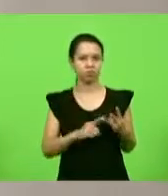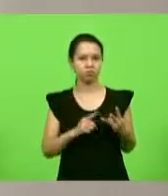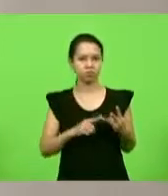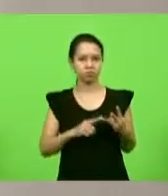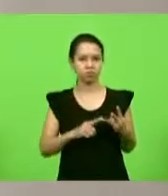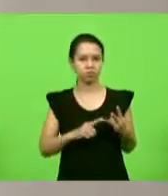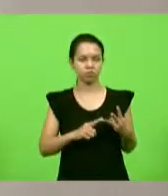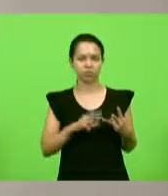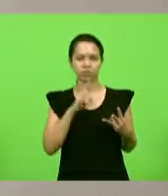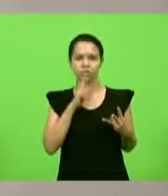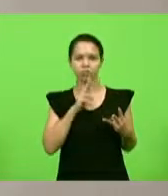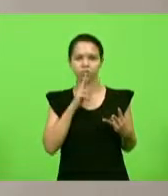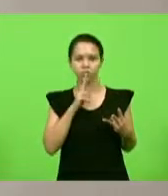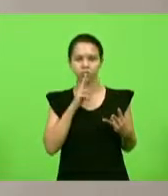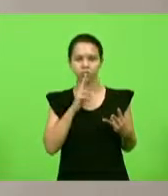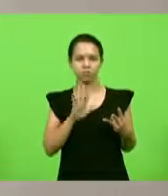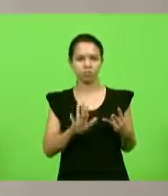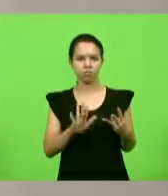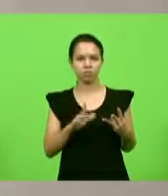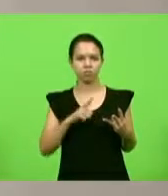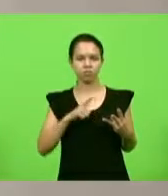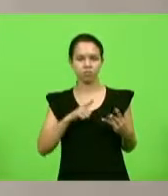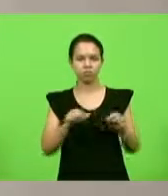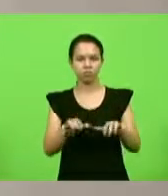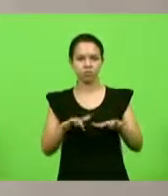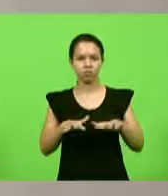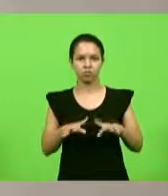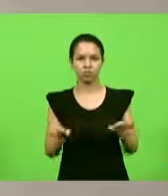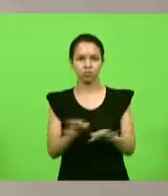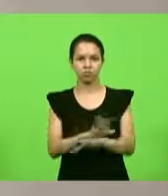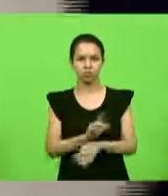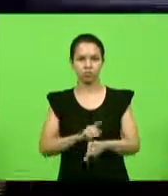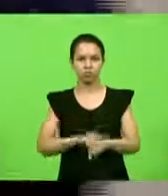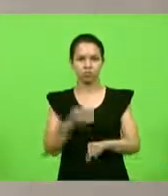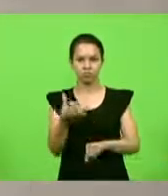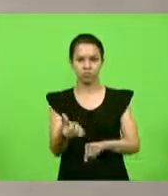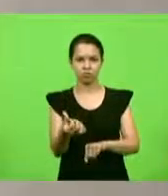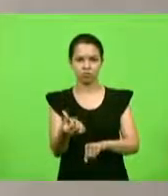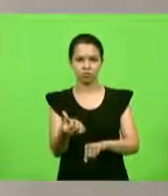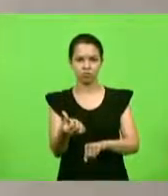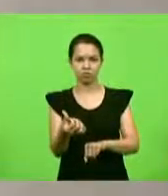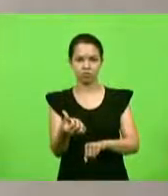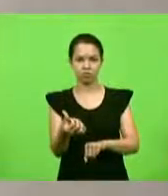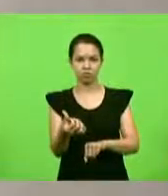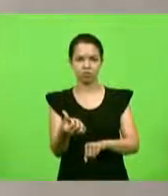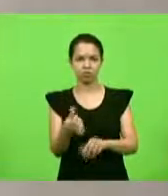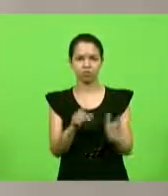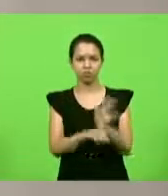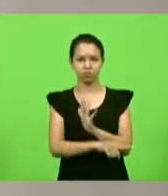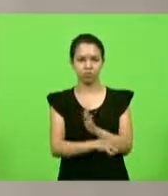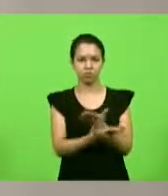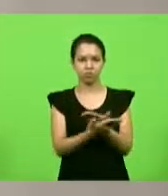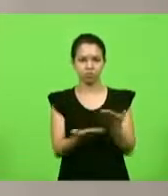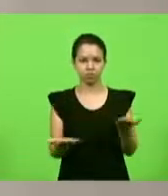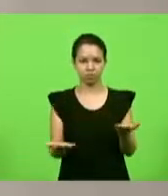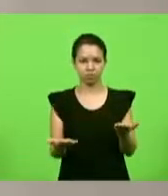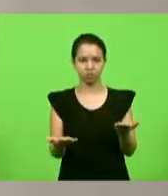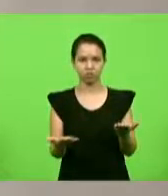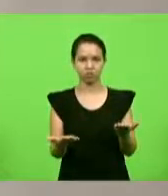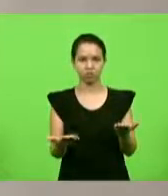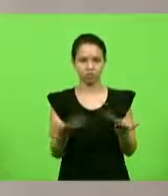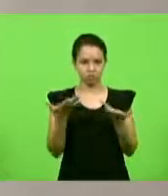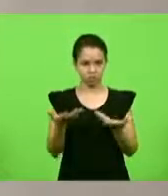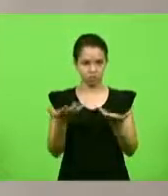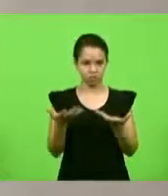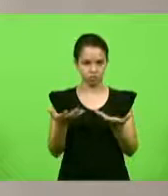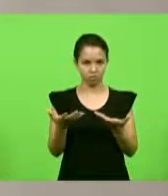Minuto, mas nós temos nossa sessão encerrando às 18 horas. Consulto vossas excelências. Rodrigo Minuto quer fazer uso da